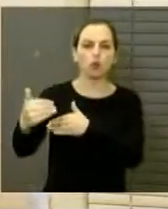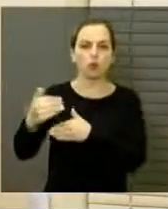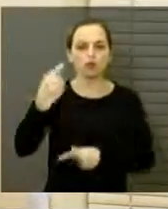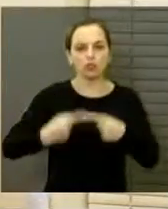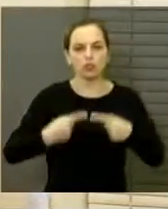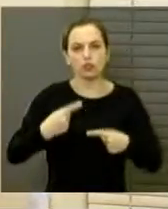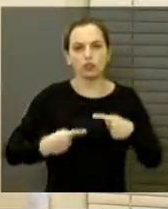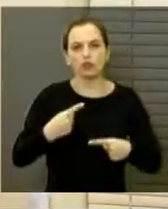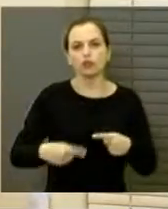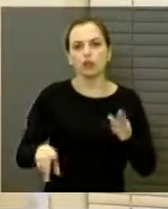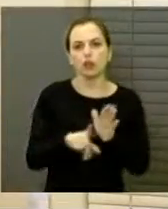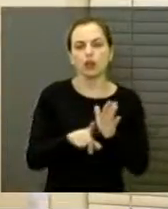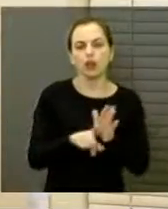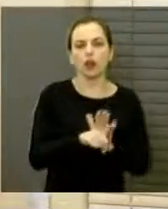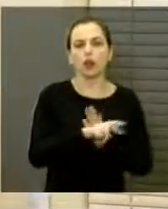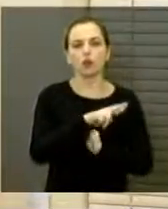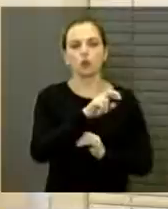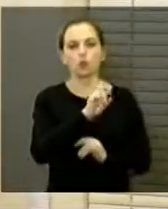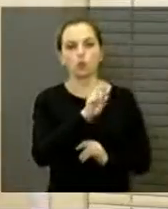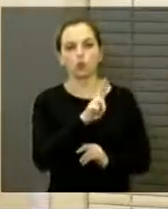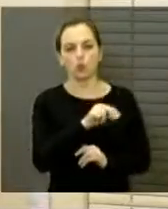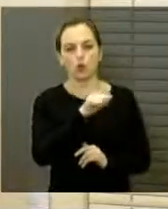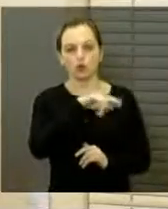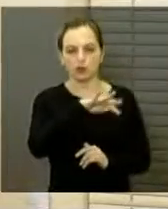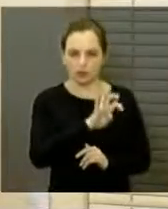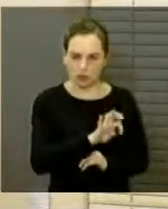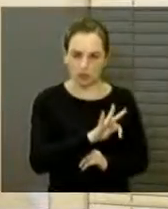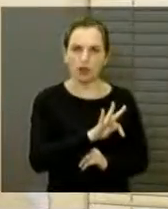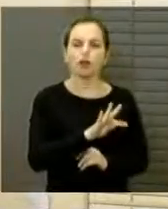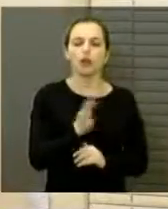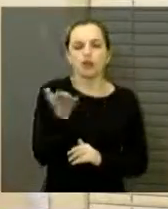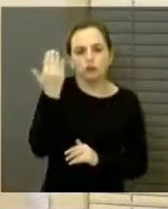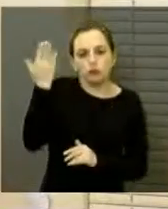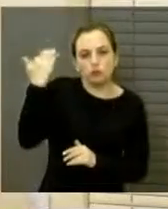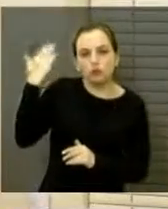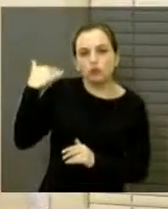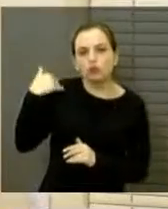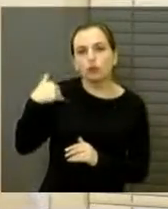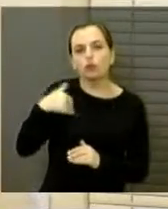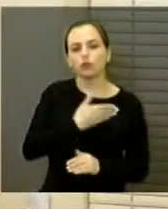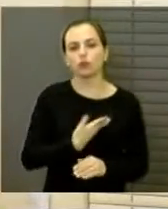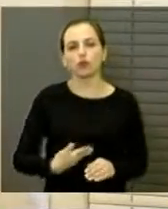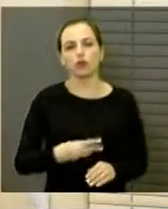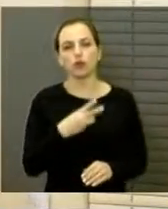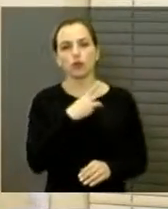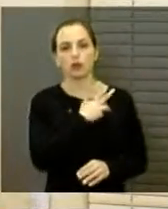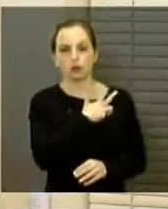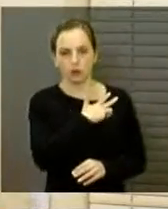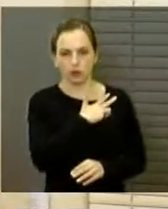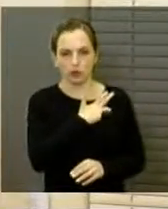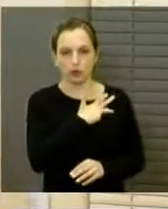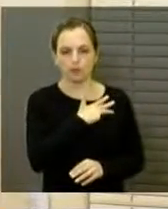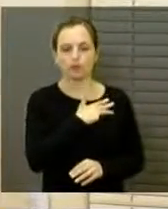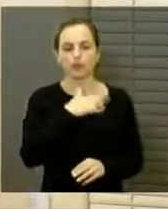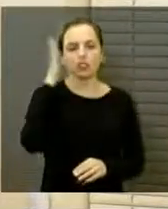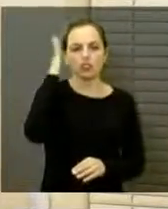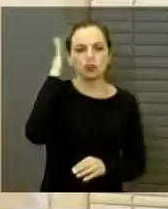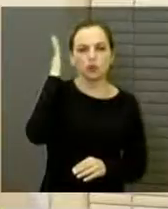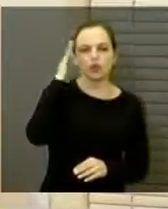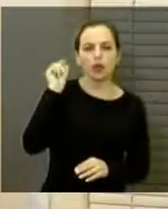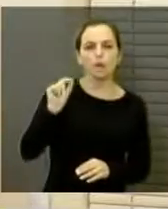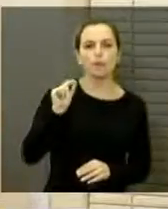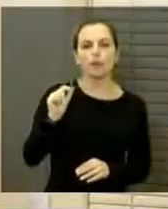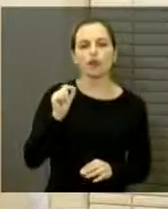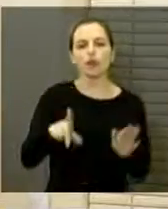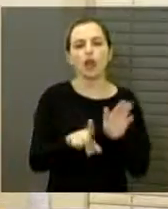debate da Lei Rouanet, que antecede bastante o governo Lula. Será que ele não sabia falar que a Lei Rouanet